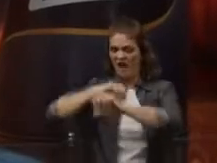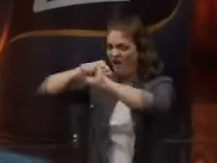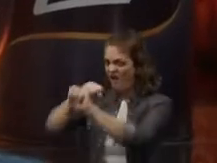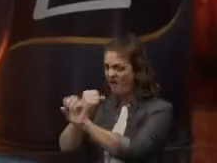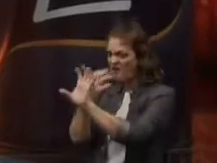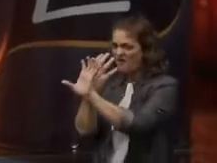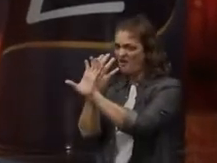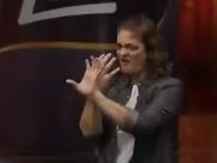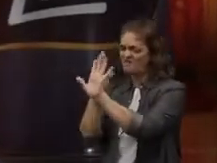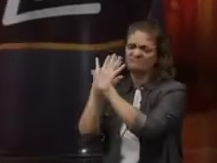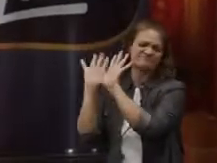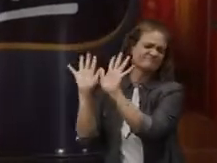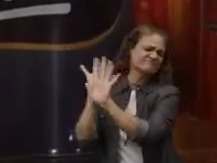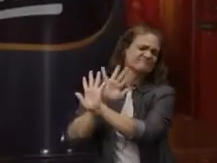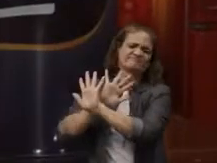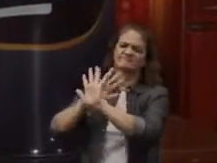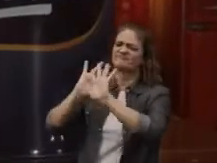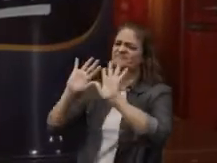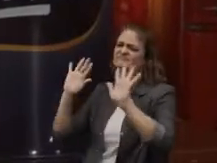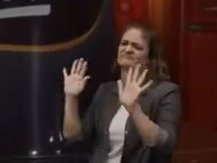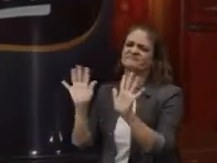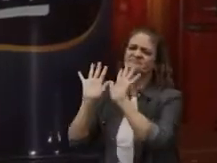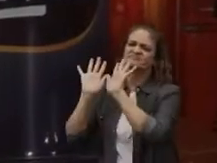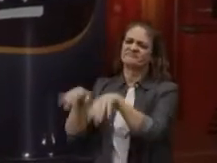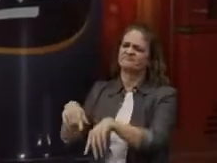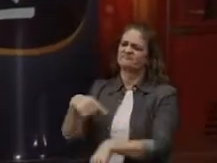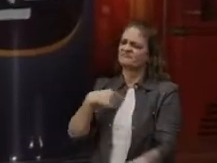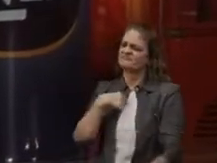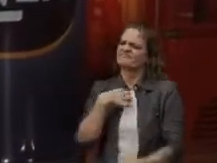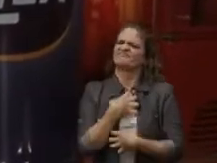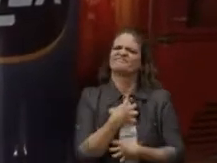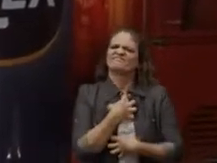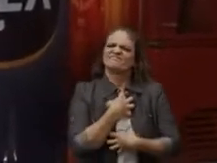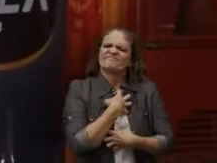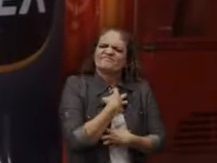ligar, faz parte dessa